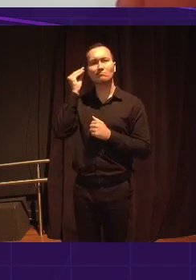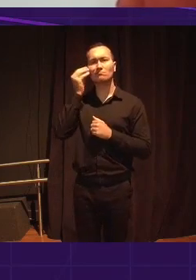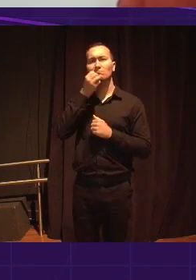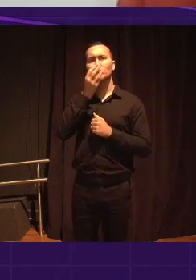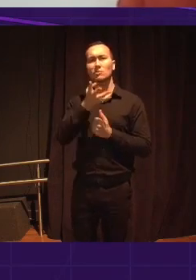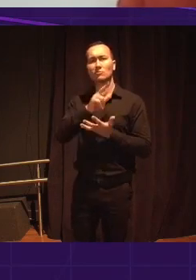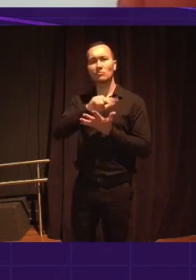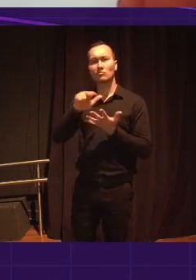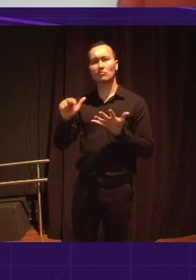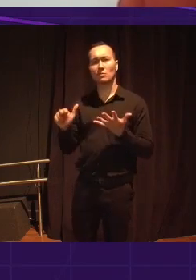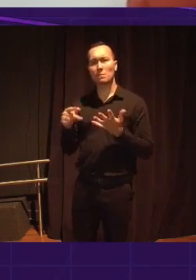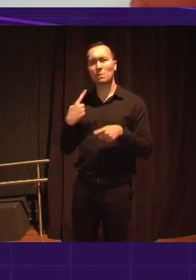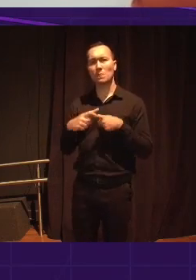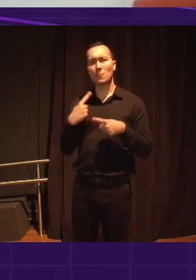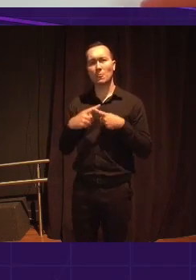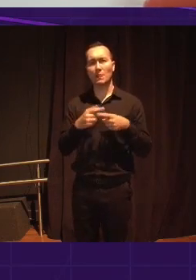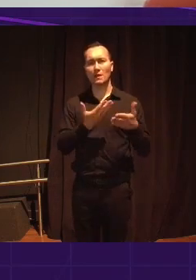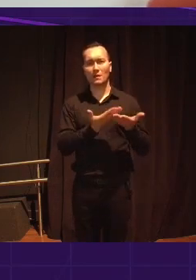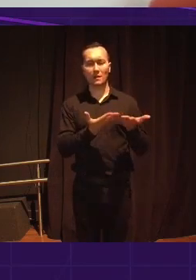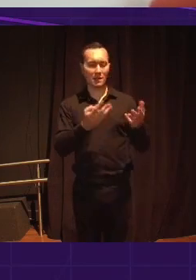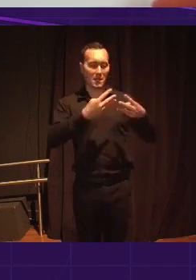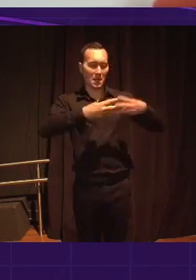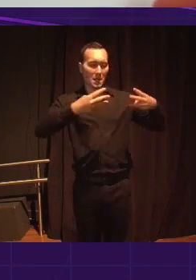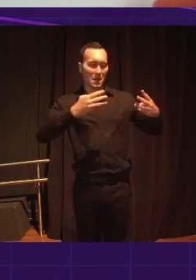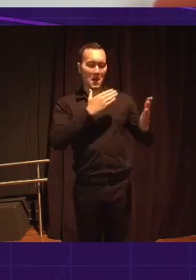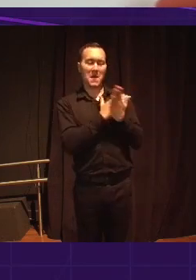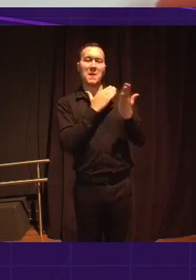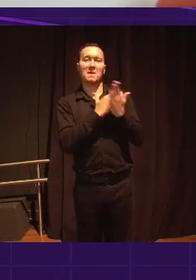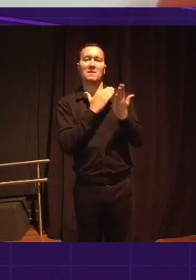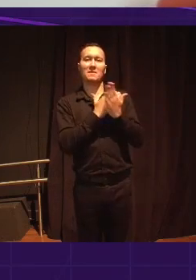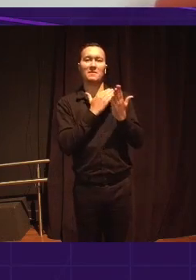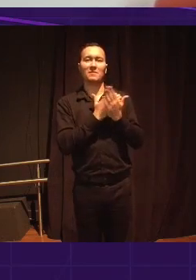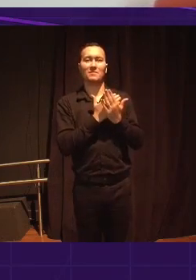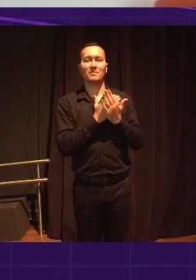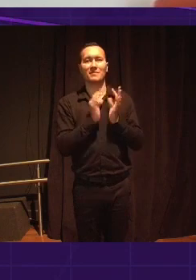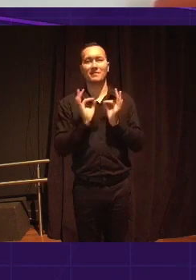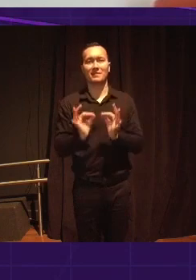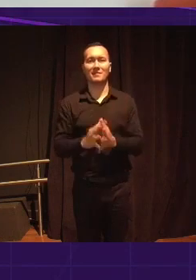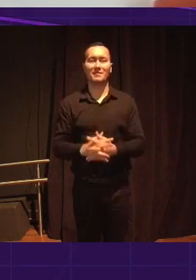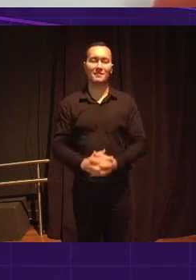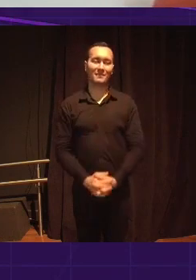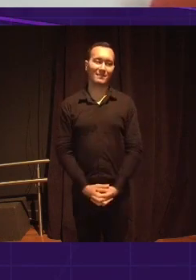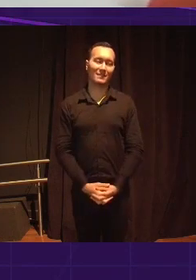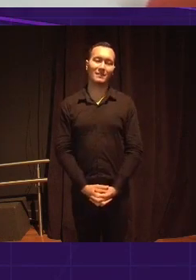conseguido se eu não tivesse uma rede de apoio também.